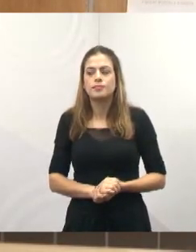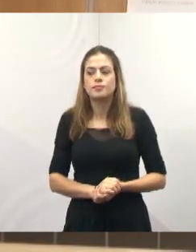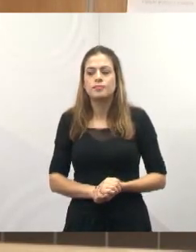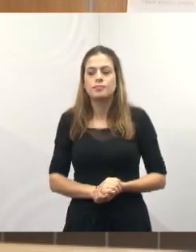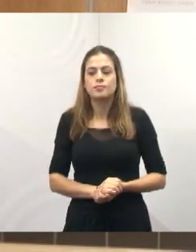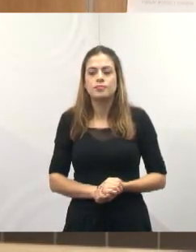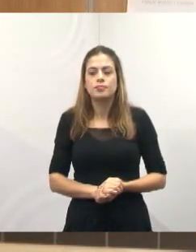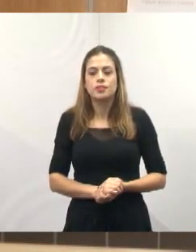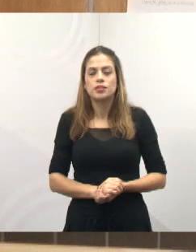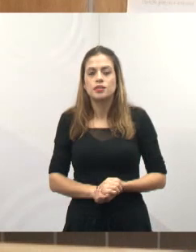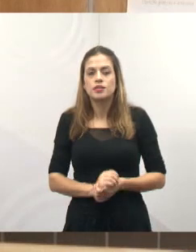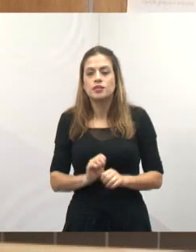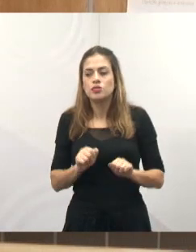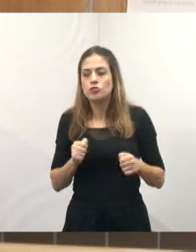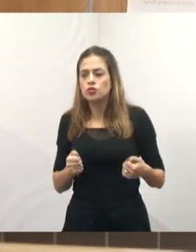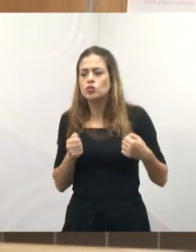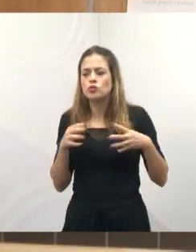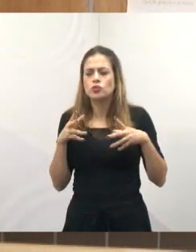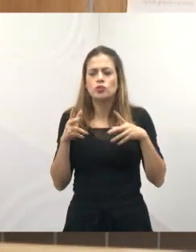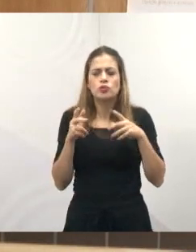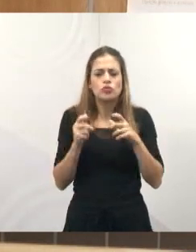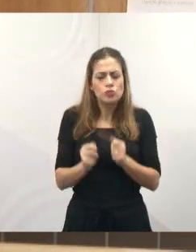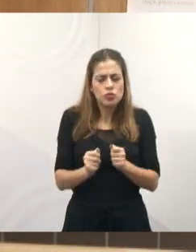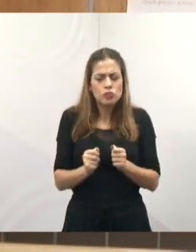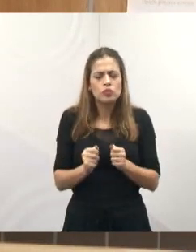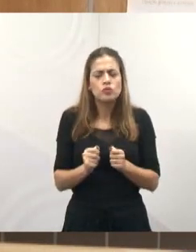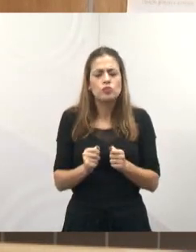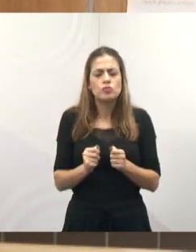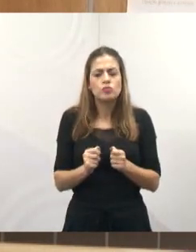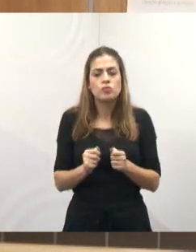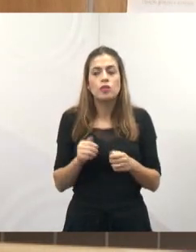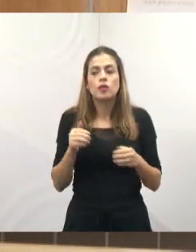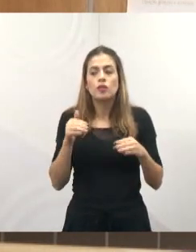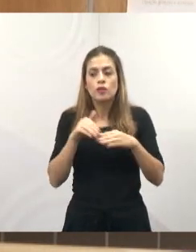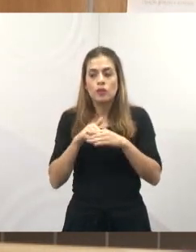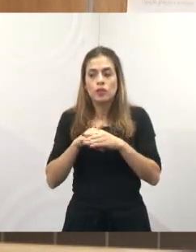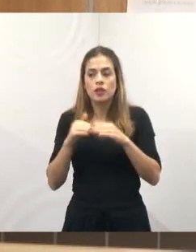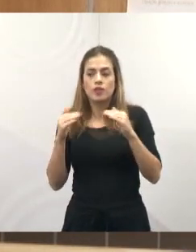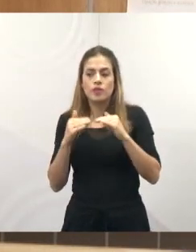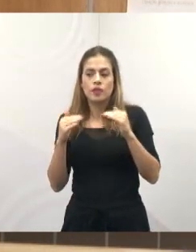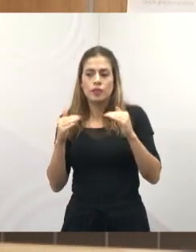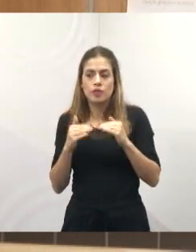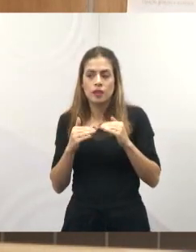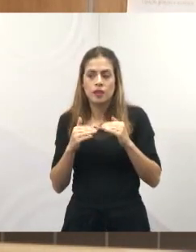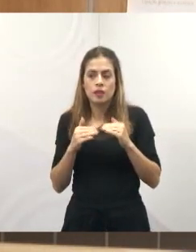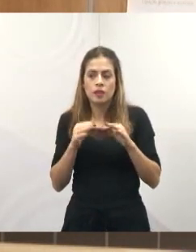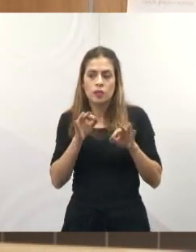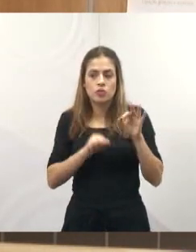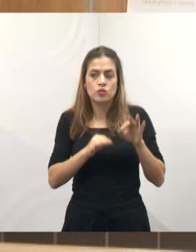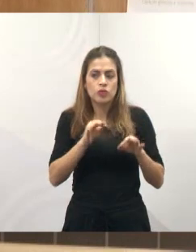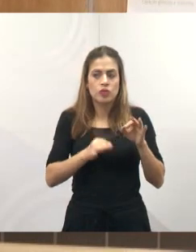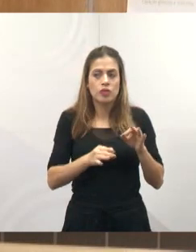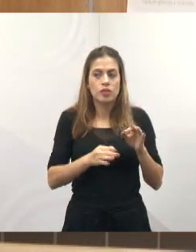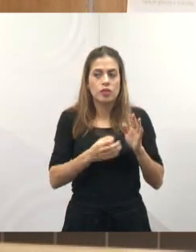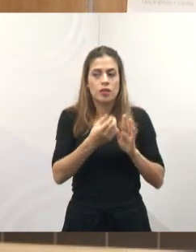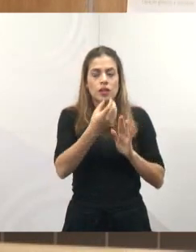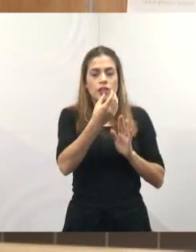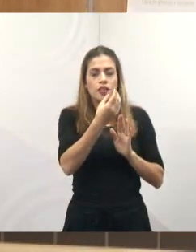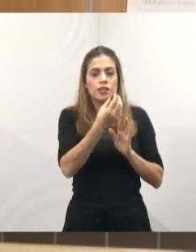investiu tudo que fosse possível e irei votar favorável também ao julgamento de contas.